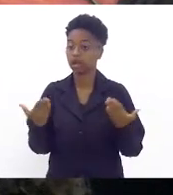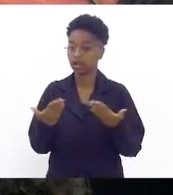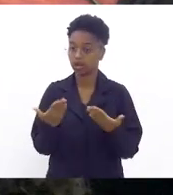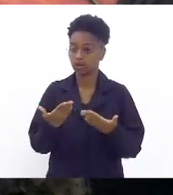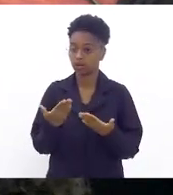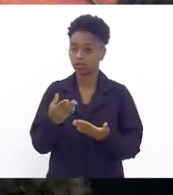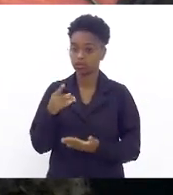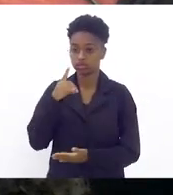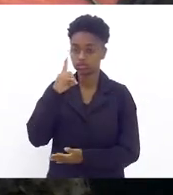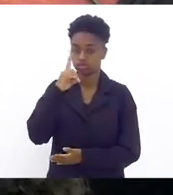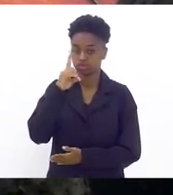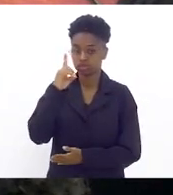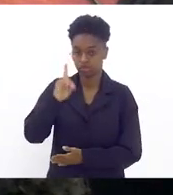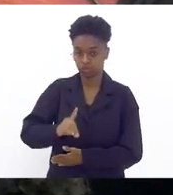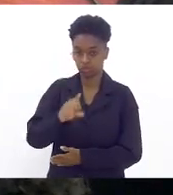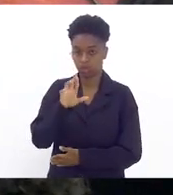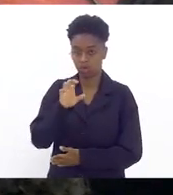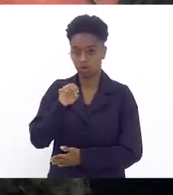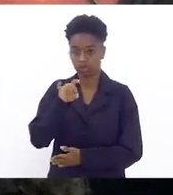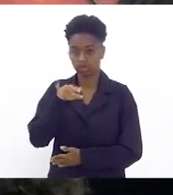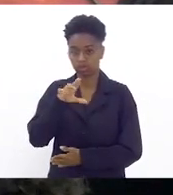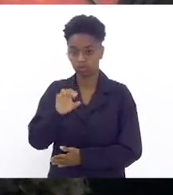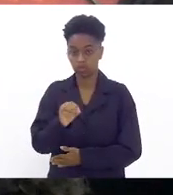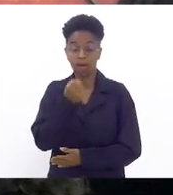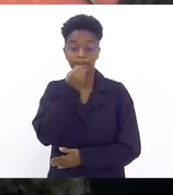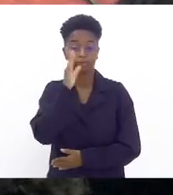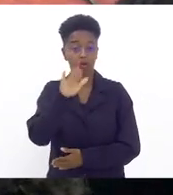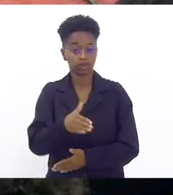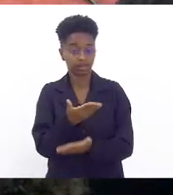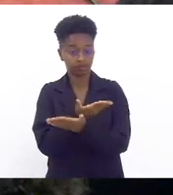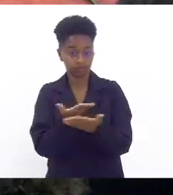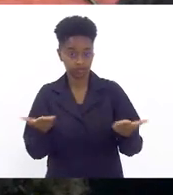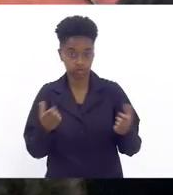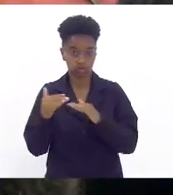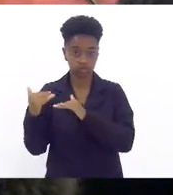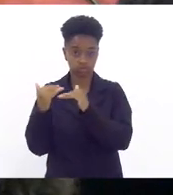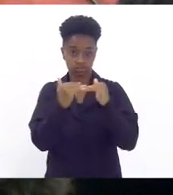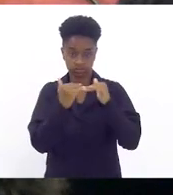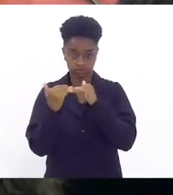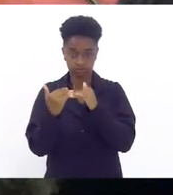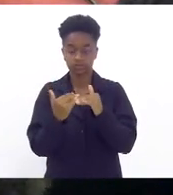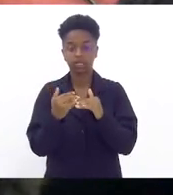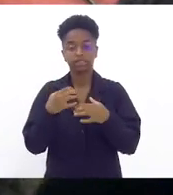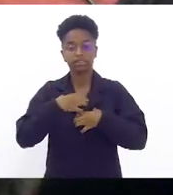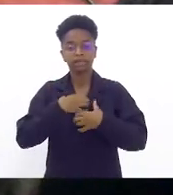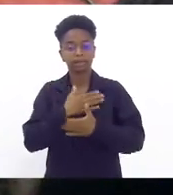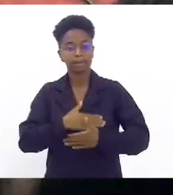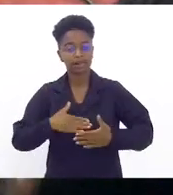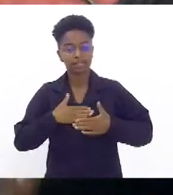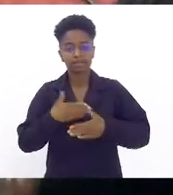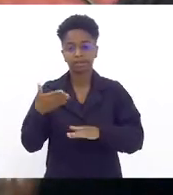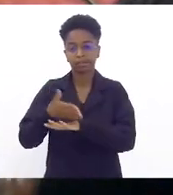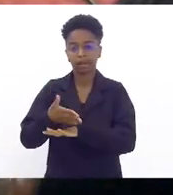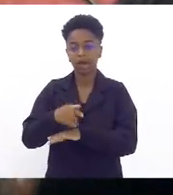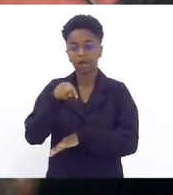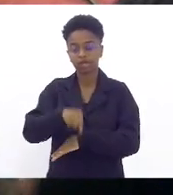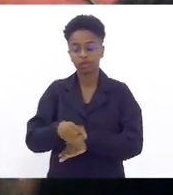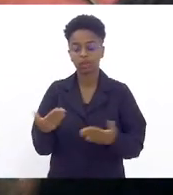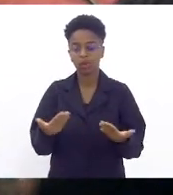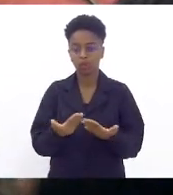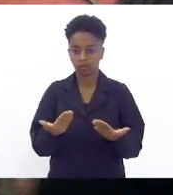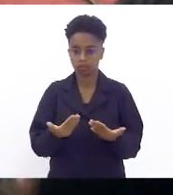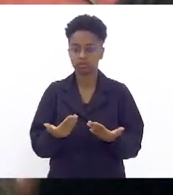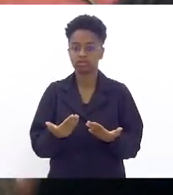o diretor Rodrigo Boa tarde a todos todas e todos é um prazer estar aqui para a gente poder debater a nossa escola